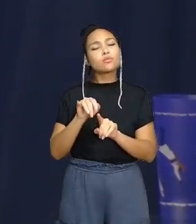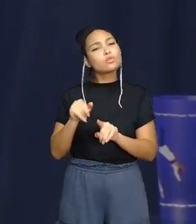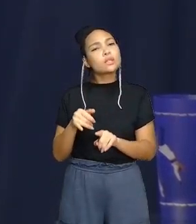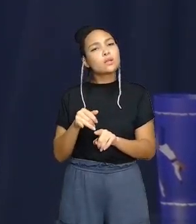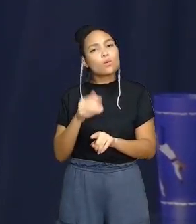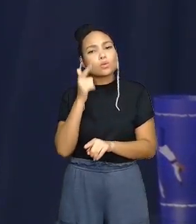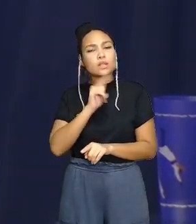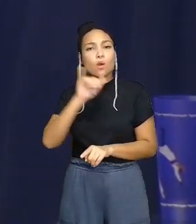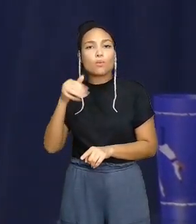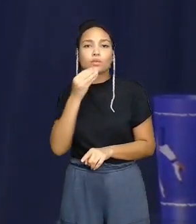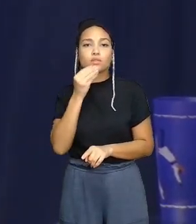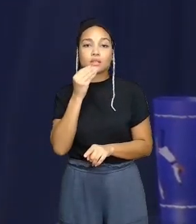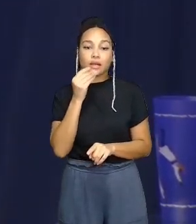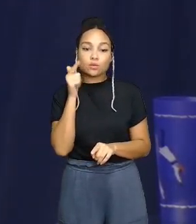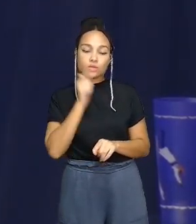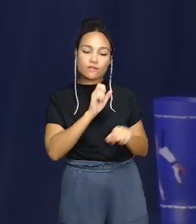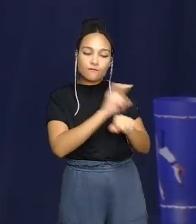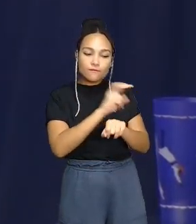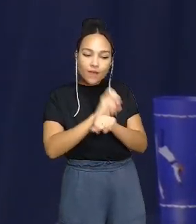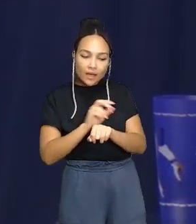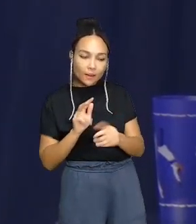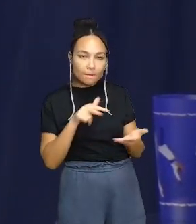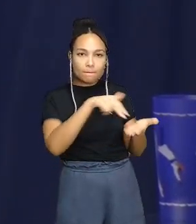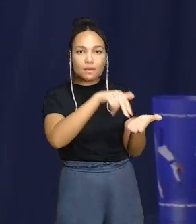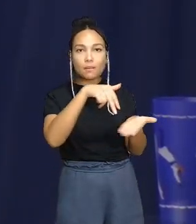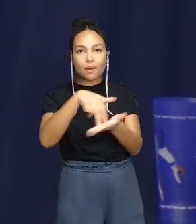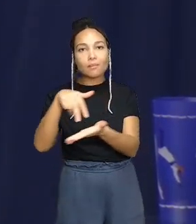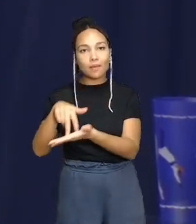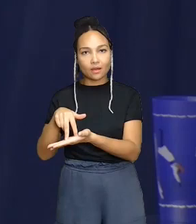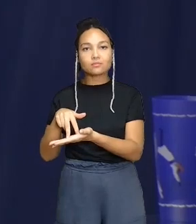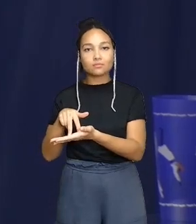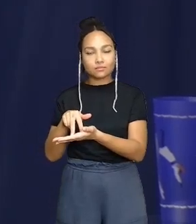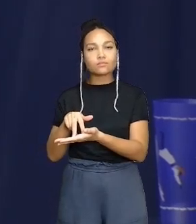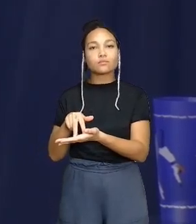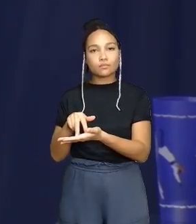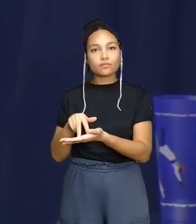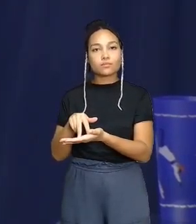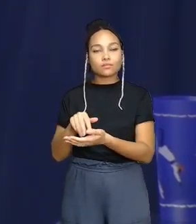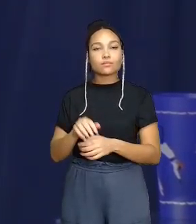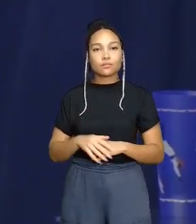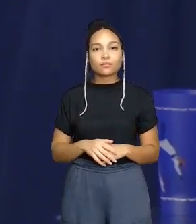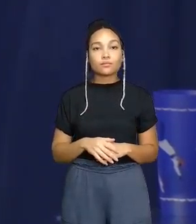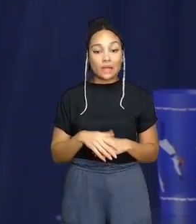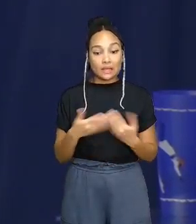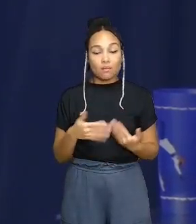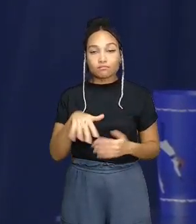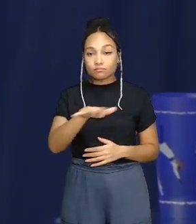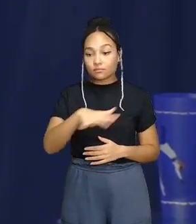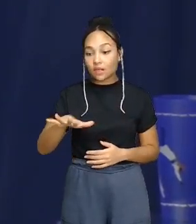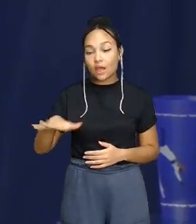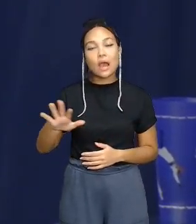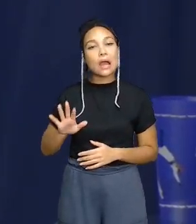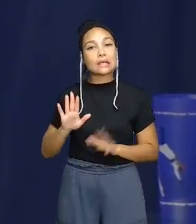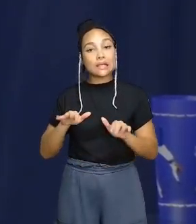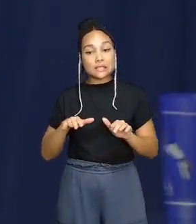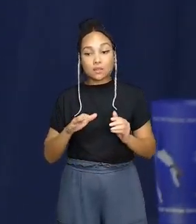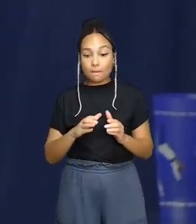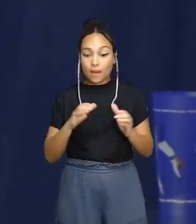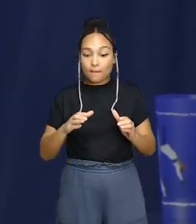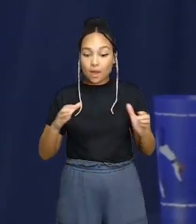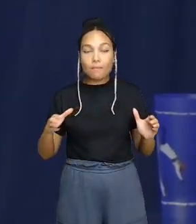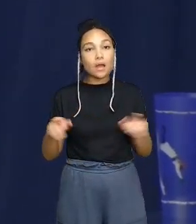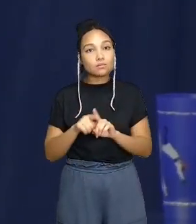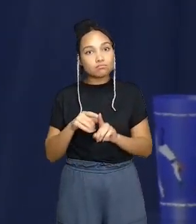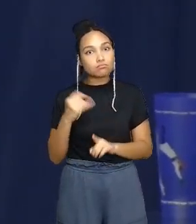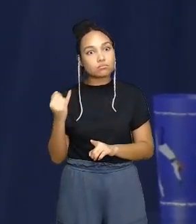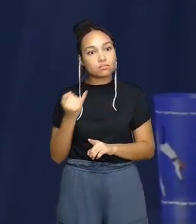ocupar essas vagas com, né, uma boa remuneração, que são áreas que estão em crescimento exponencial. Posso trabalhar